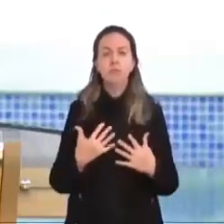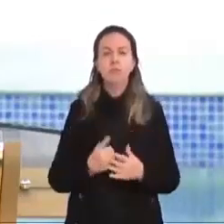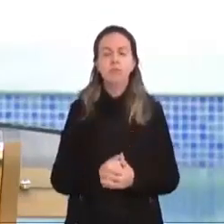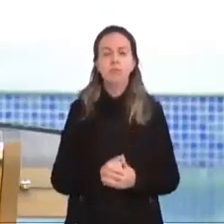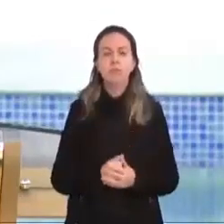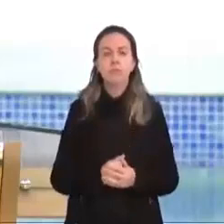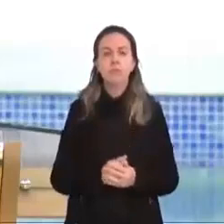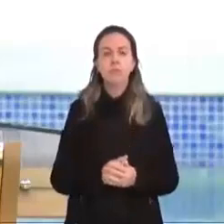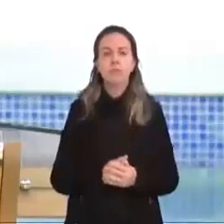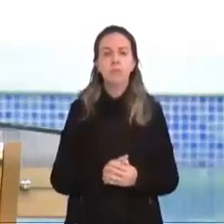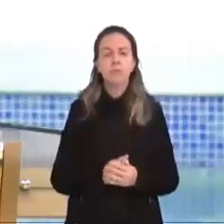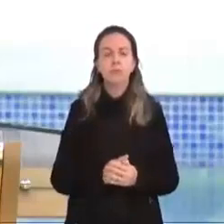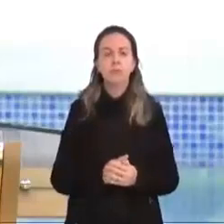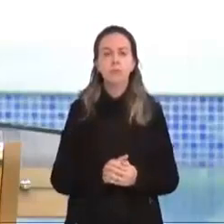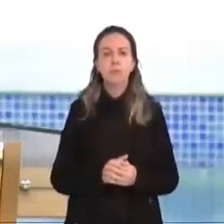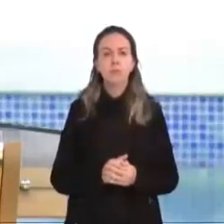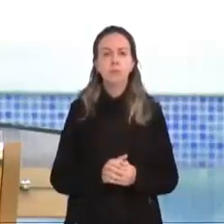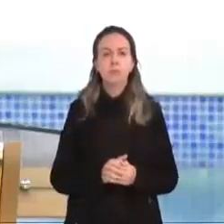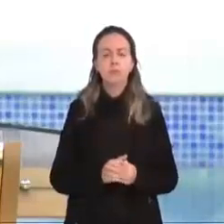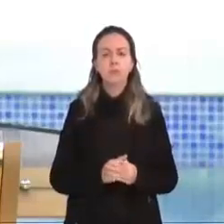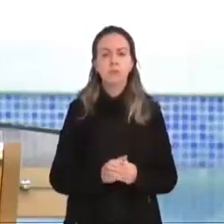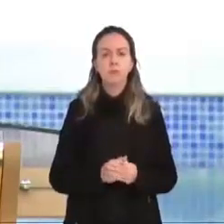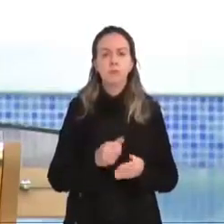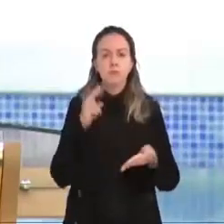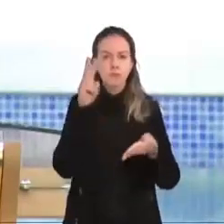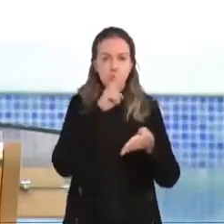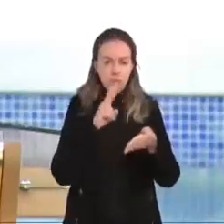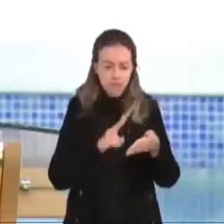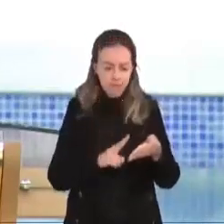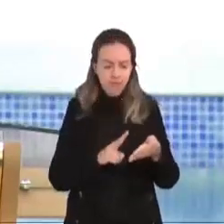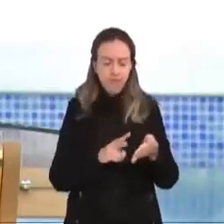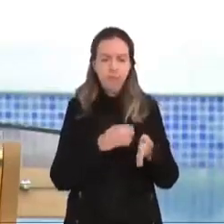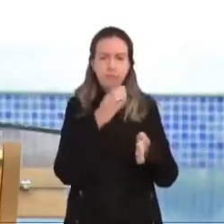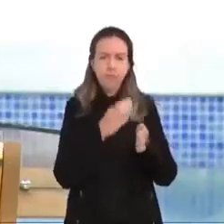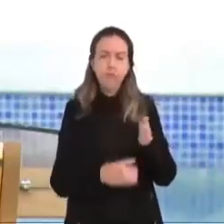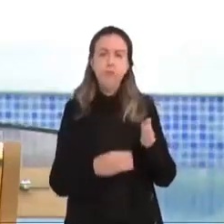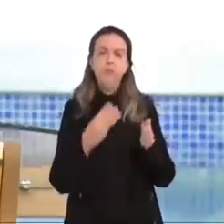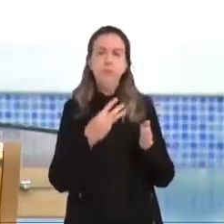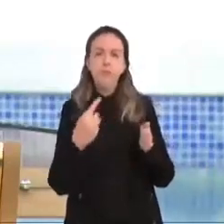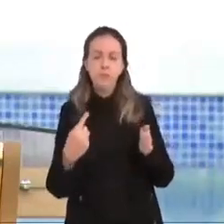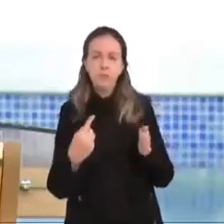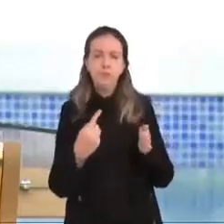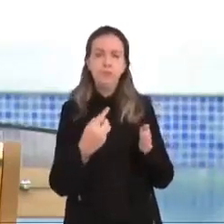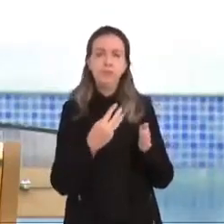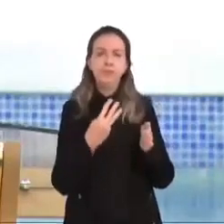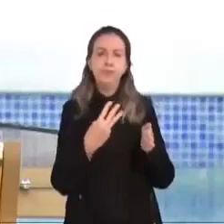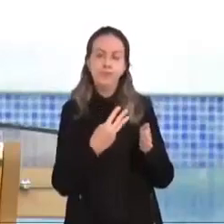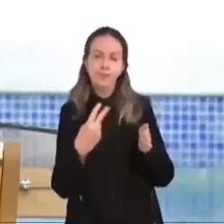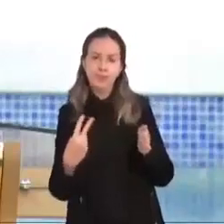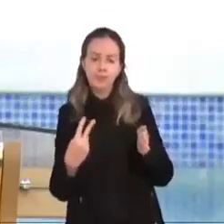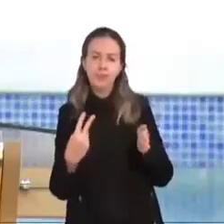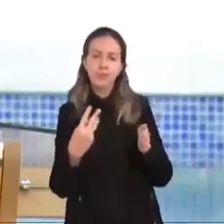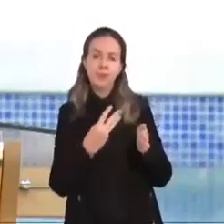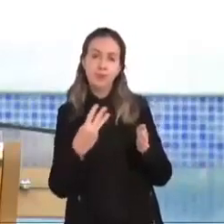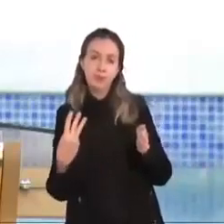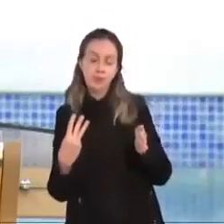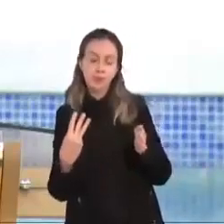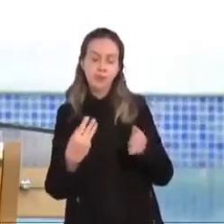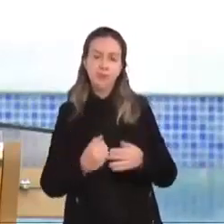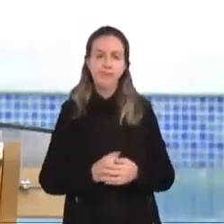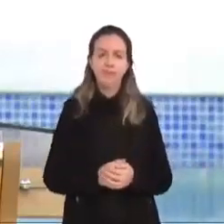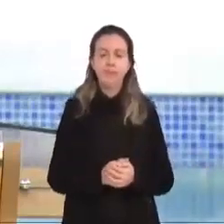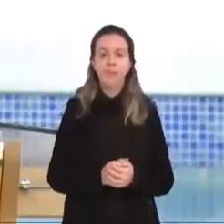mínimo, olhar para os capítulos 31, 32 e, finalmente, o de número